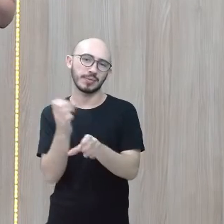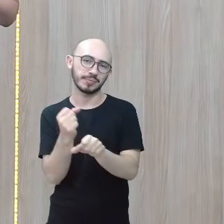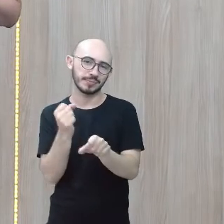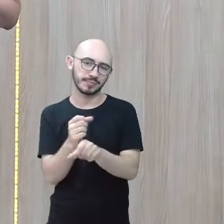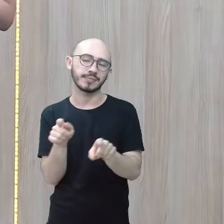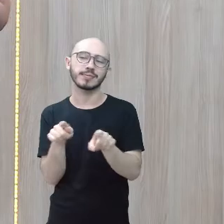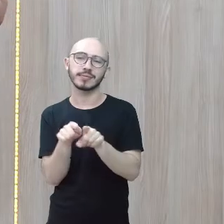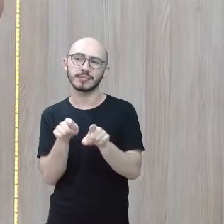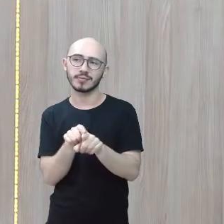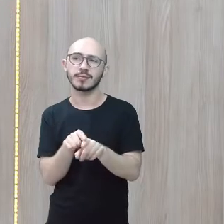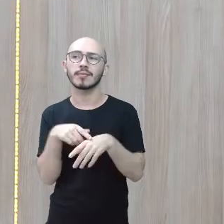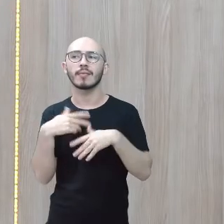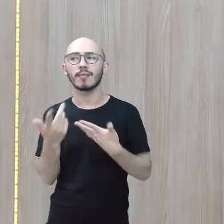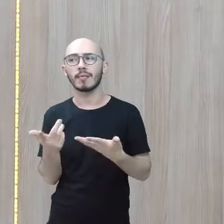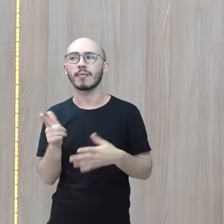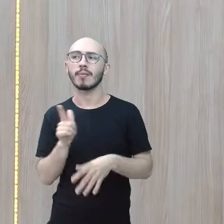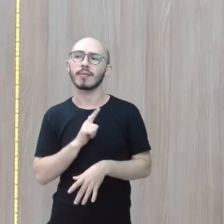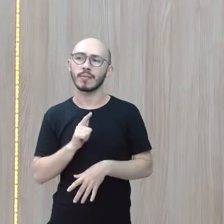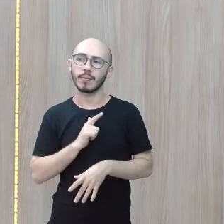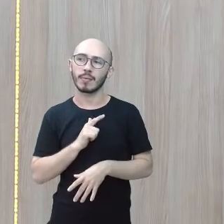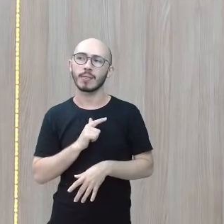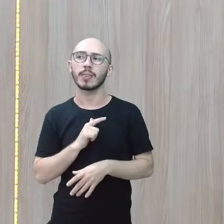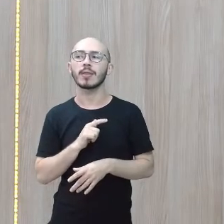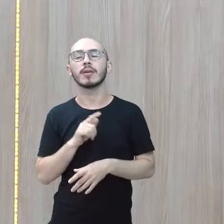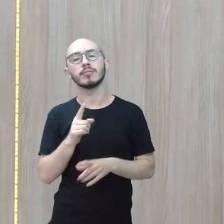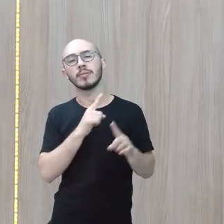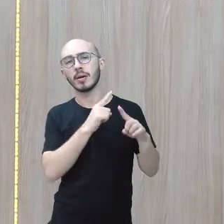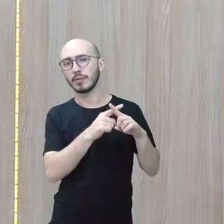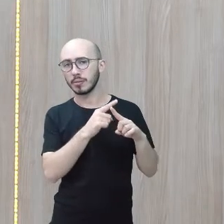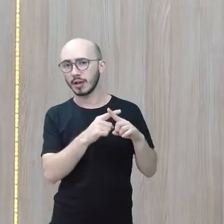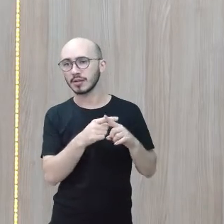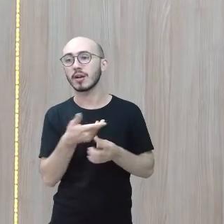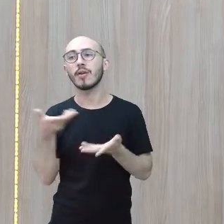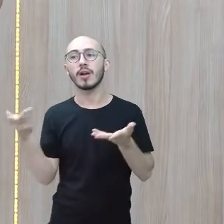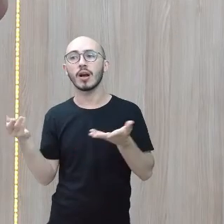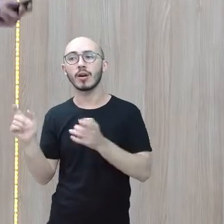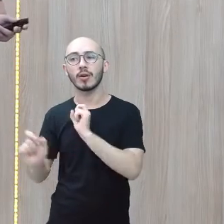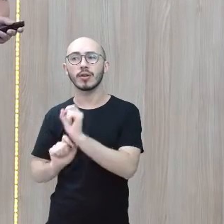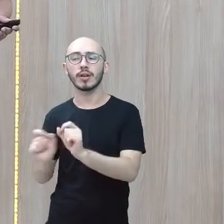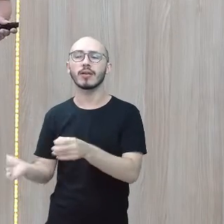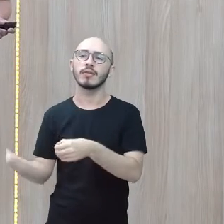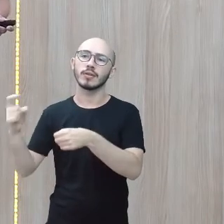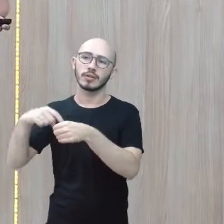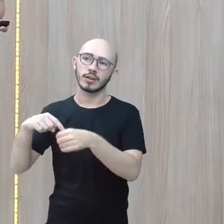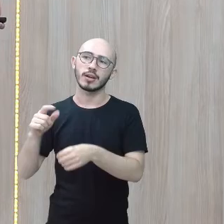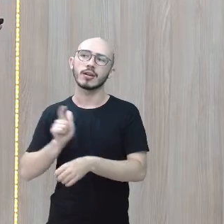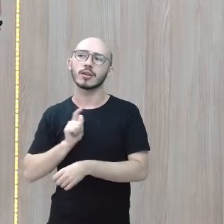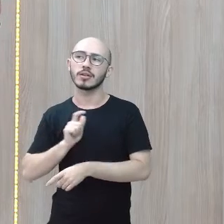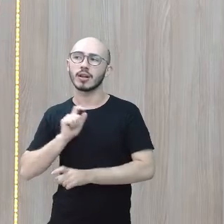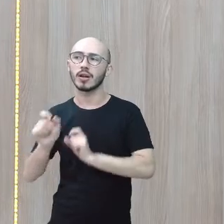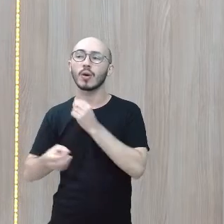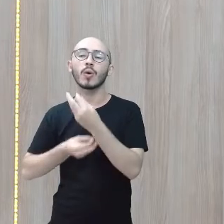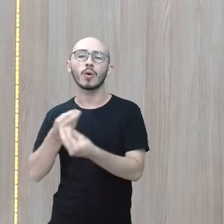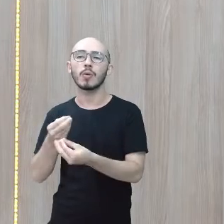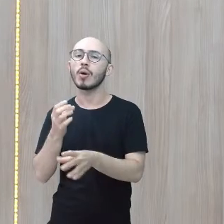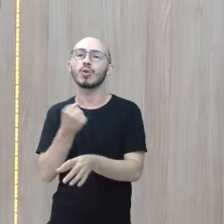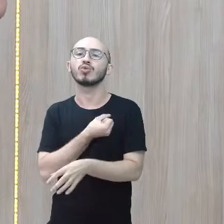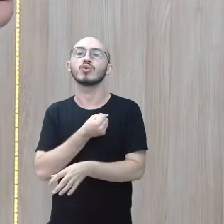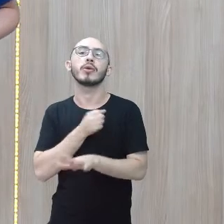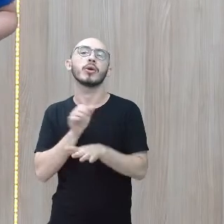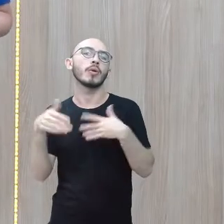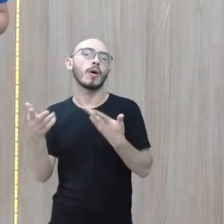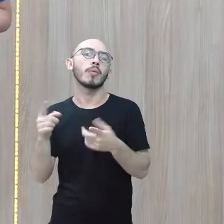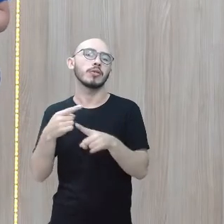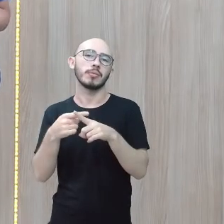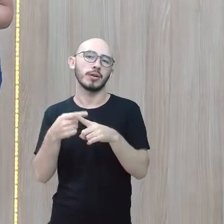para representar a volta, né? A gente fez a multiplicação e agora a gente está querendo voltar para quem foi esse fator que foi multiplicado,